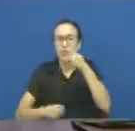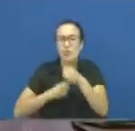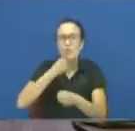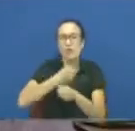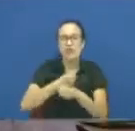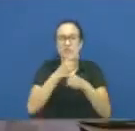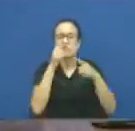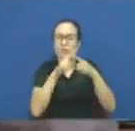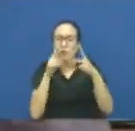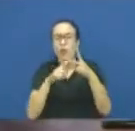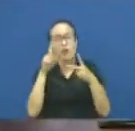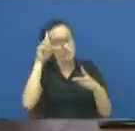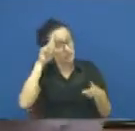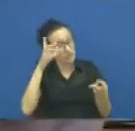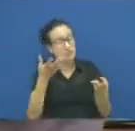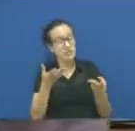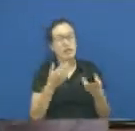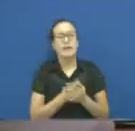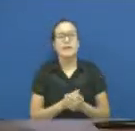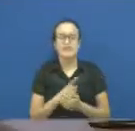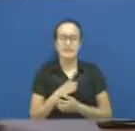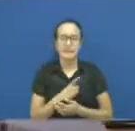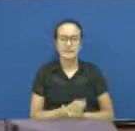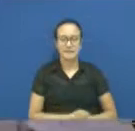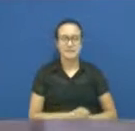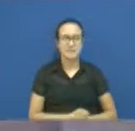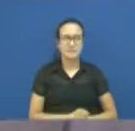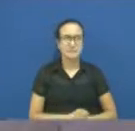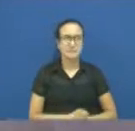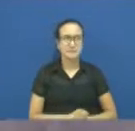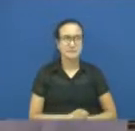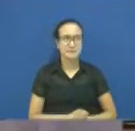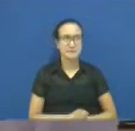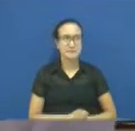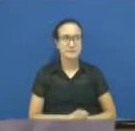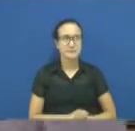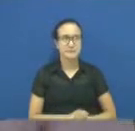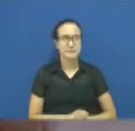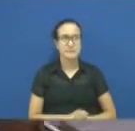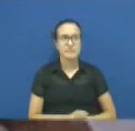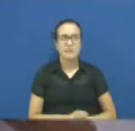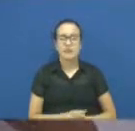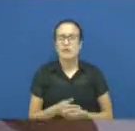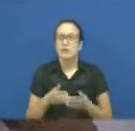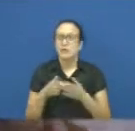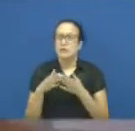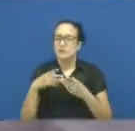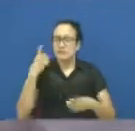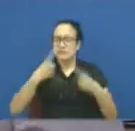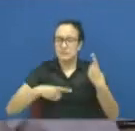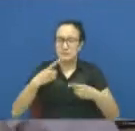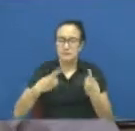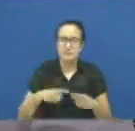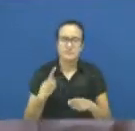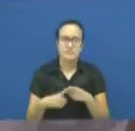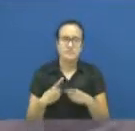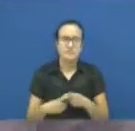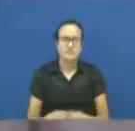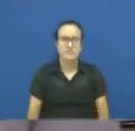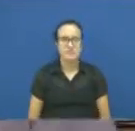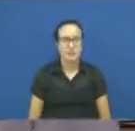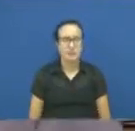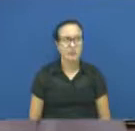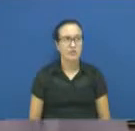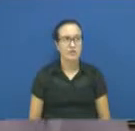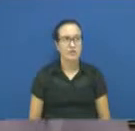rigorosamente aquilo que é estabelecido pelo regimento. Mas eu pedi para discutir esse projeto, senhor presidente, porque